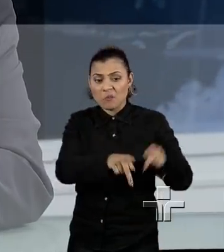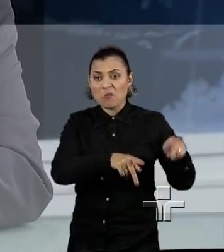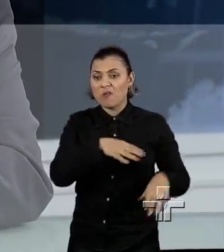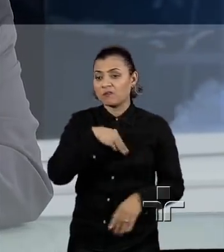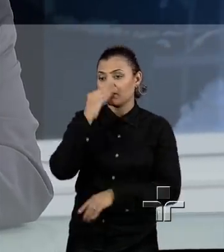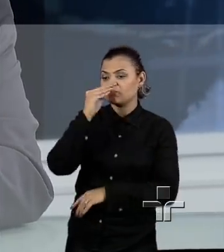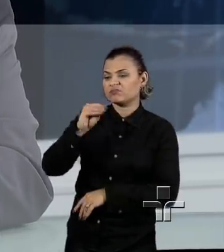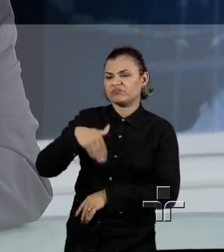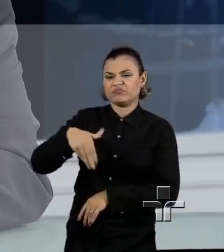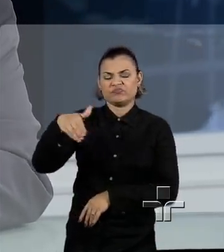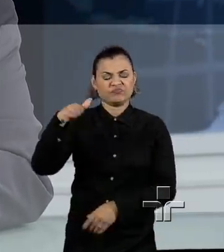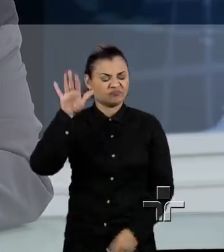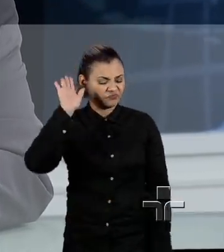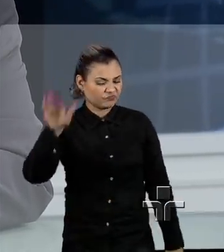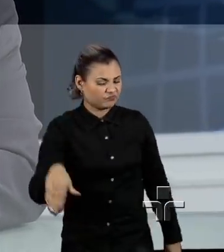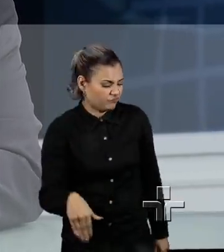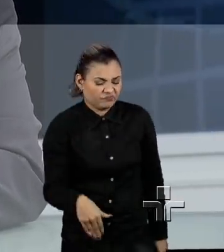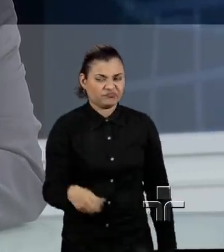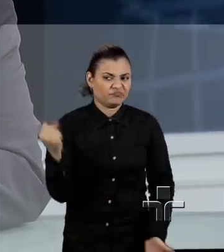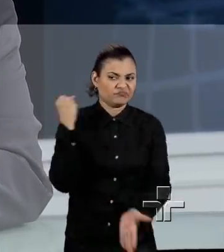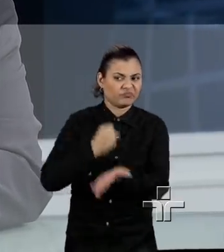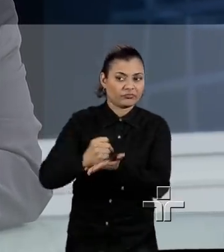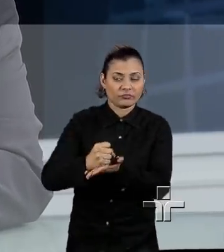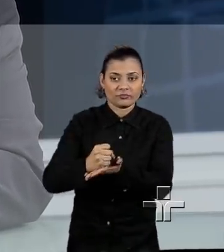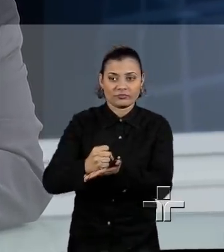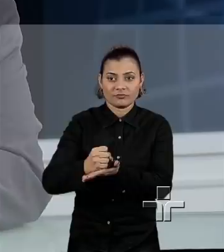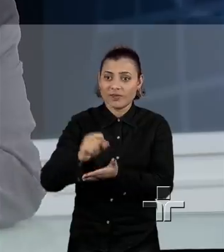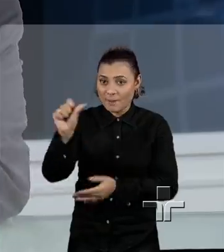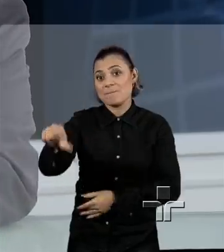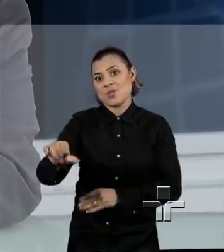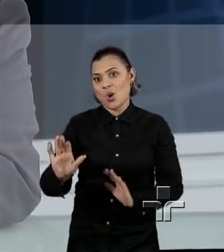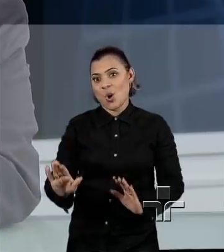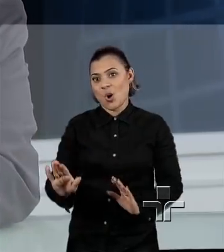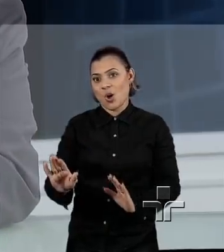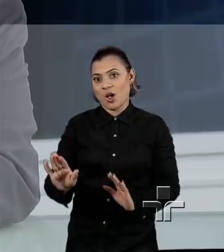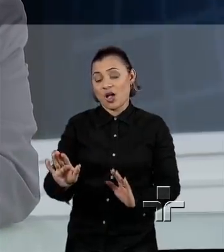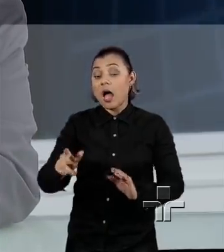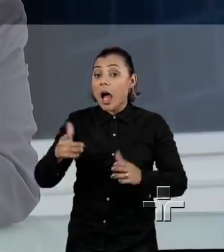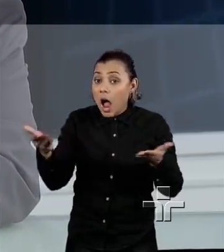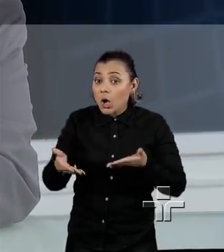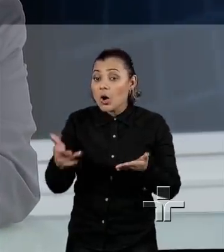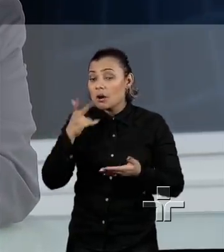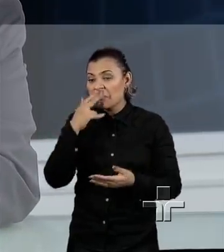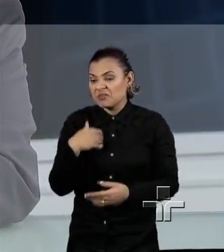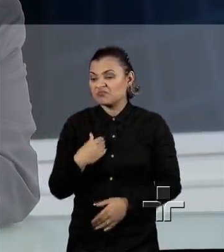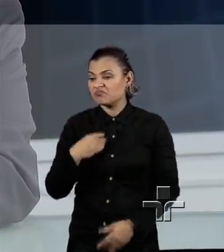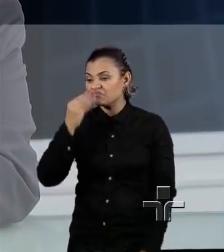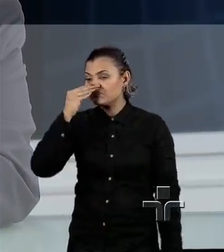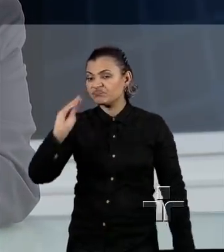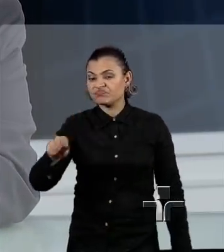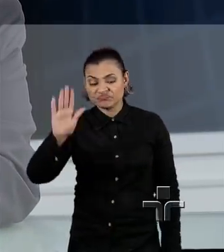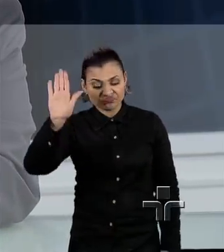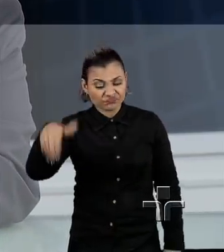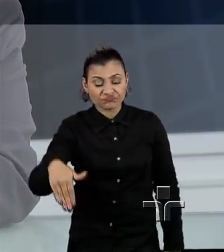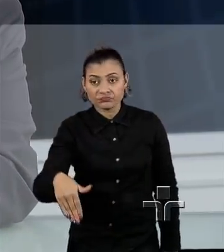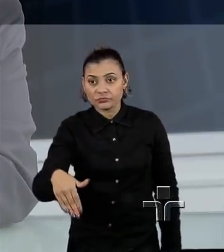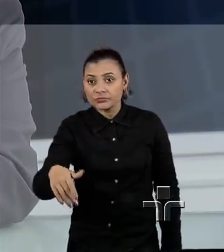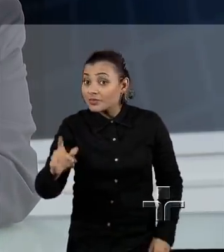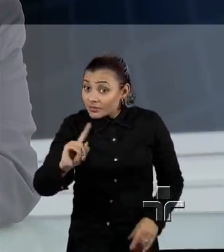seria a desesperança. O pior seria o fato de você não se incomodar com isso, não tomar partido nisso.